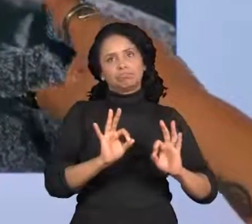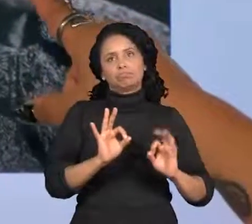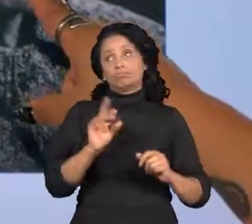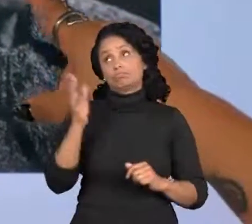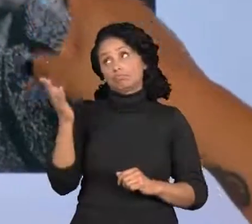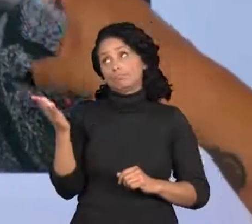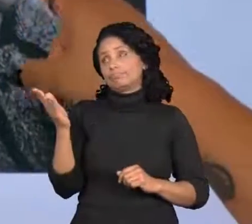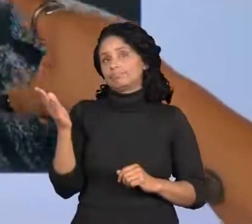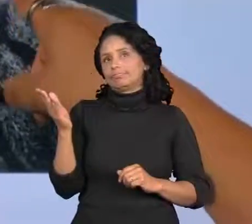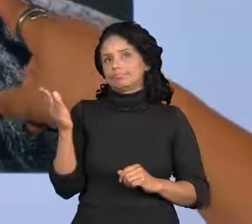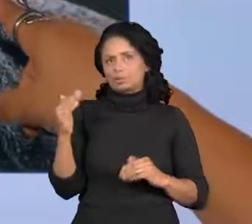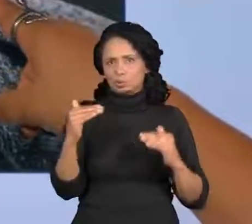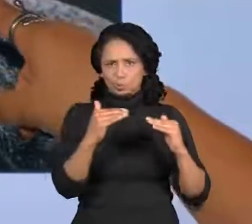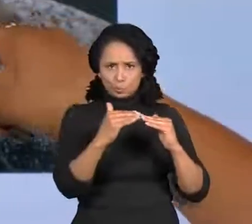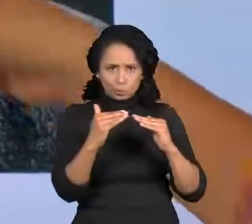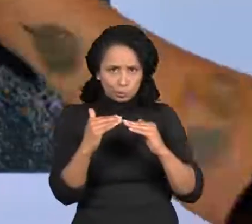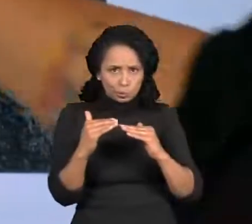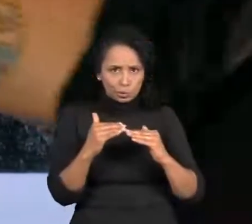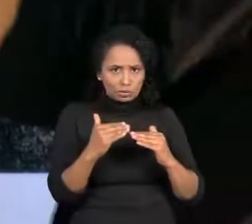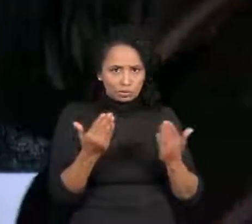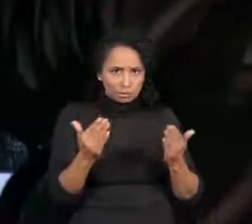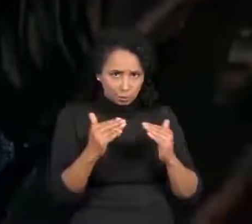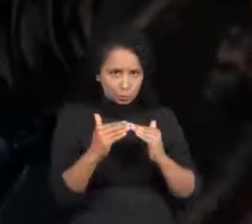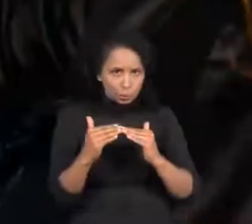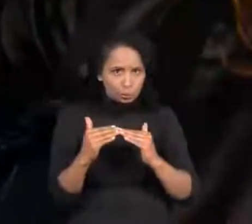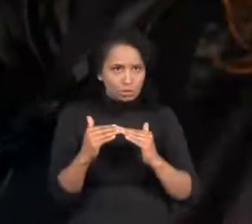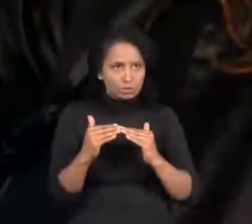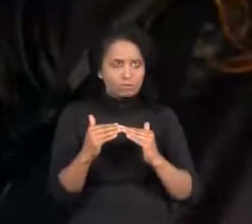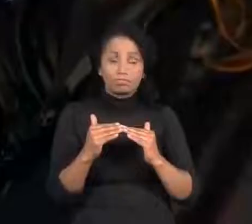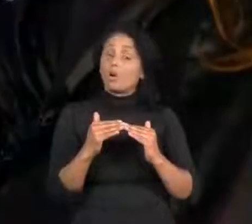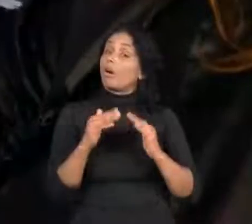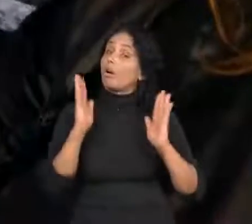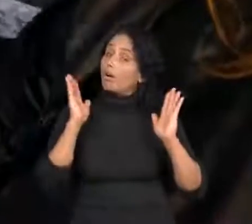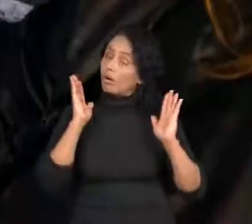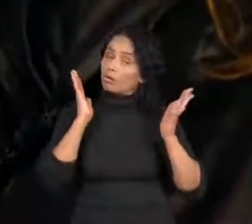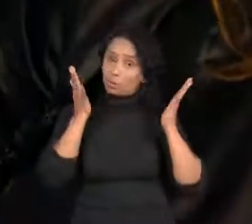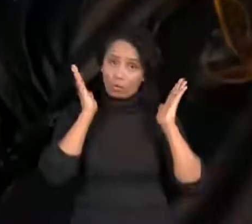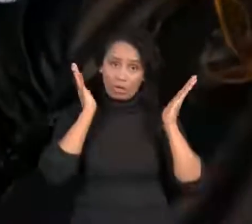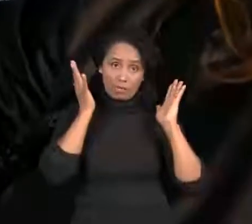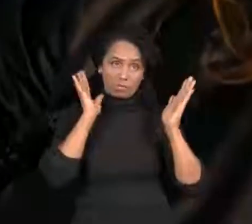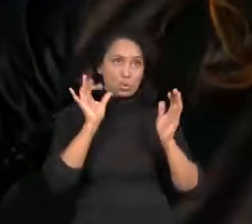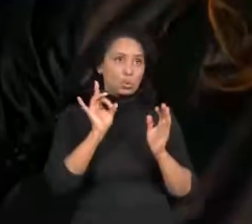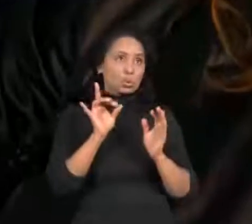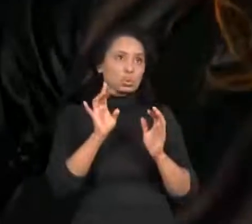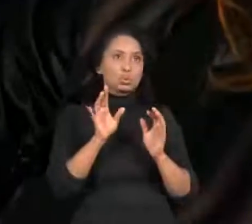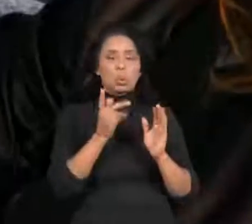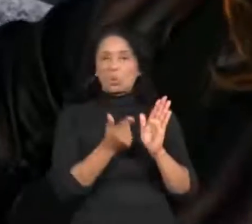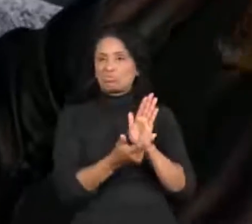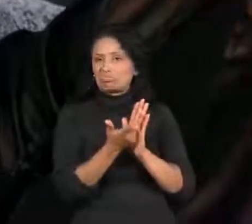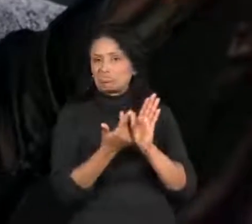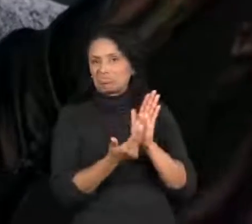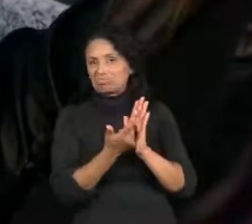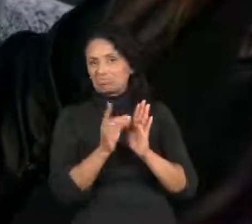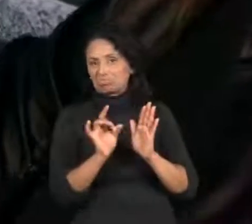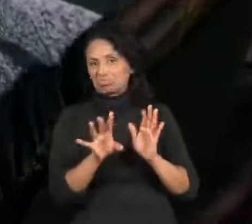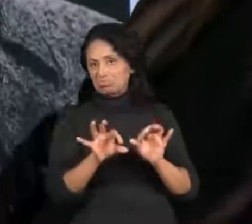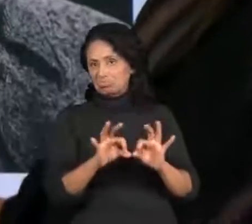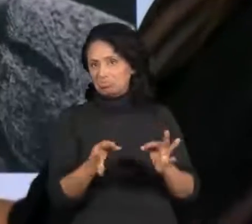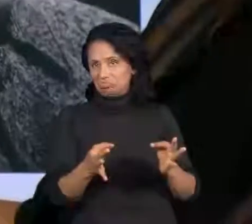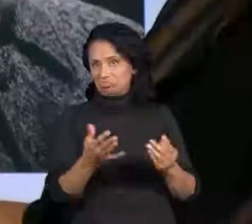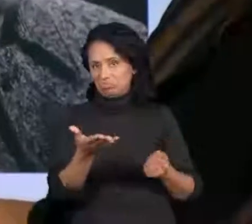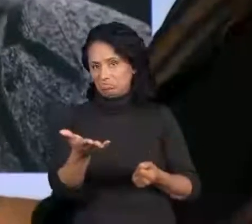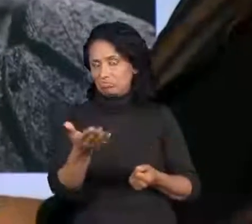fotografia. Vocês concordam comigo? Aqui no caminhão é uma ilustração, eu acho que é um desenho, né? No